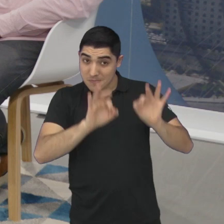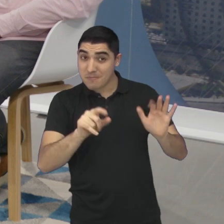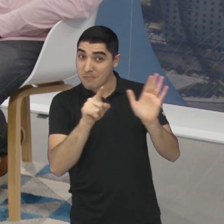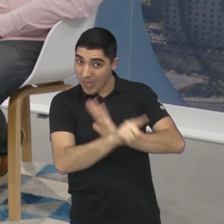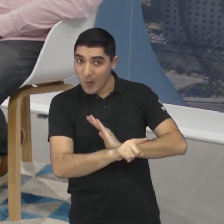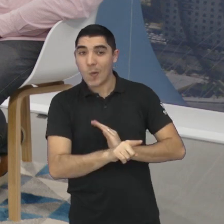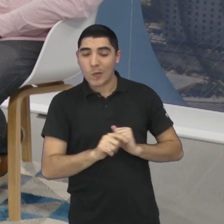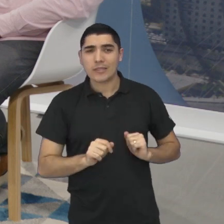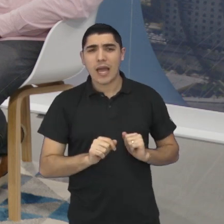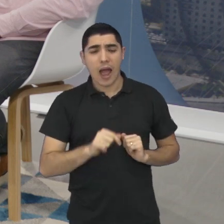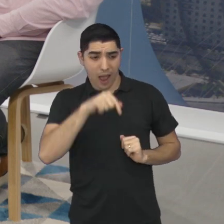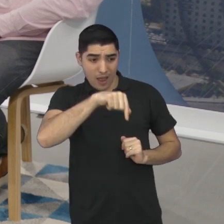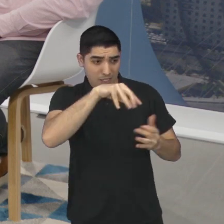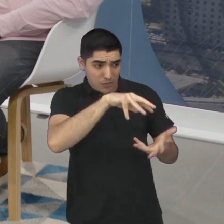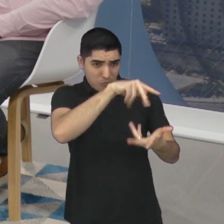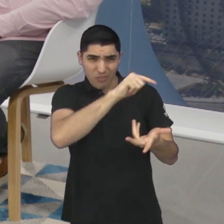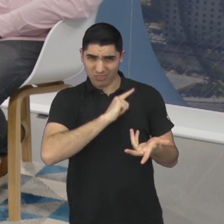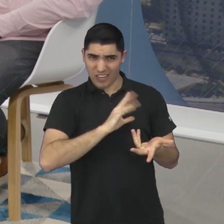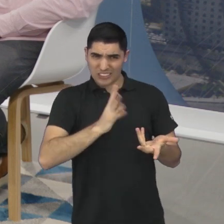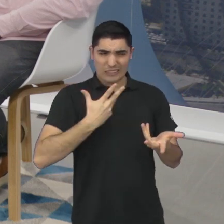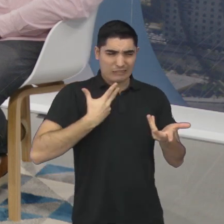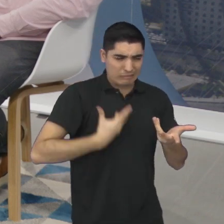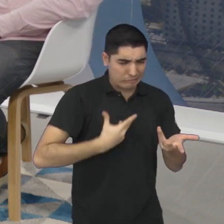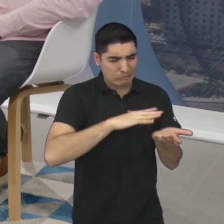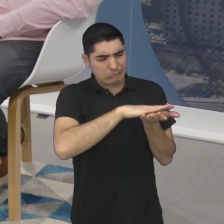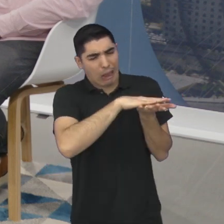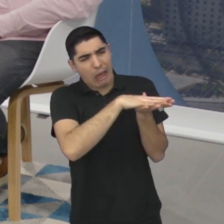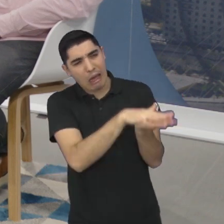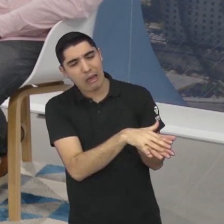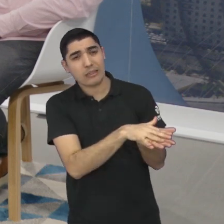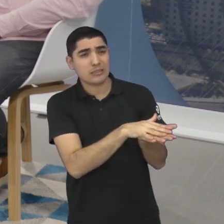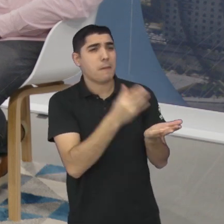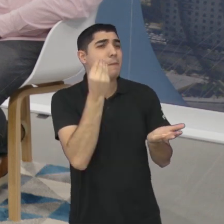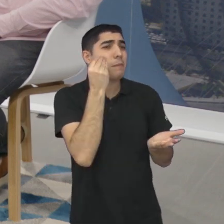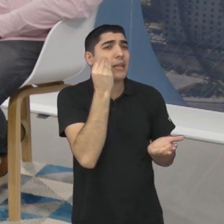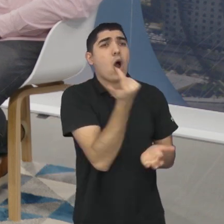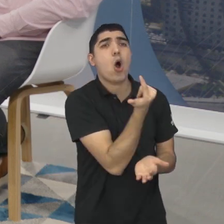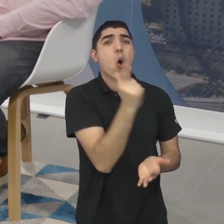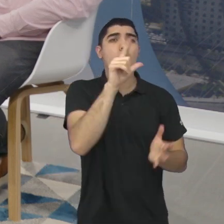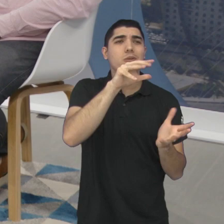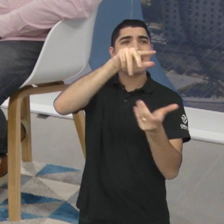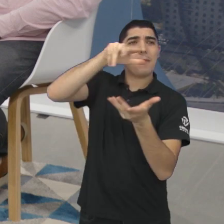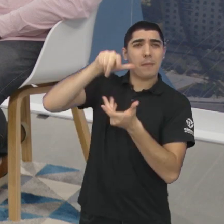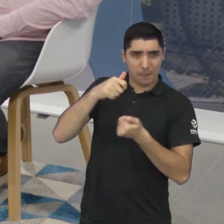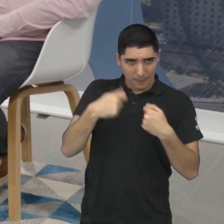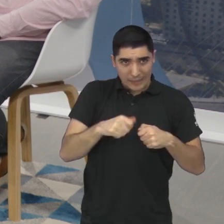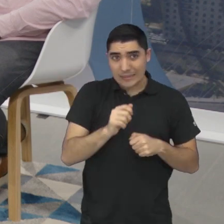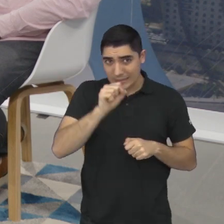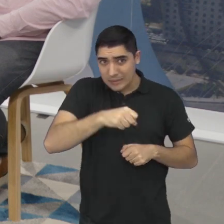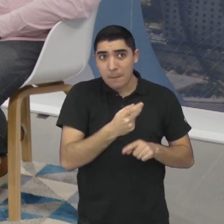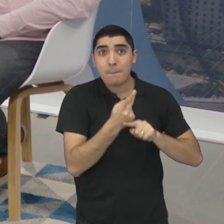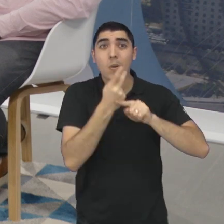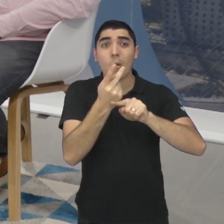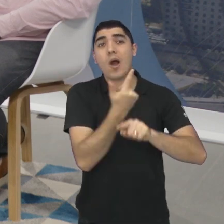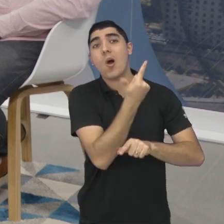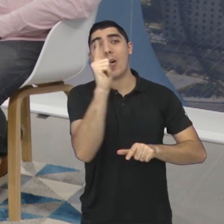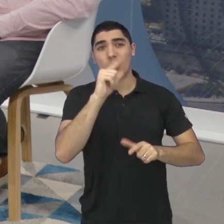vez, né, que não quer calar. A Terra está saturada, de fato? A gente precisa dessa alternativa de vidas em outros